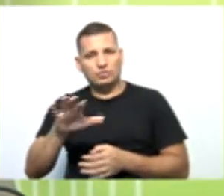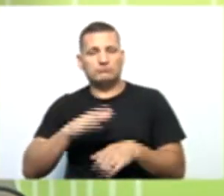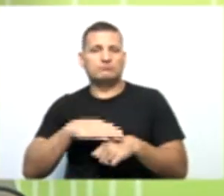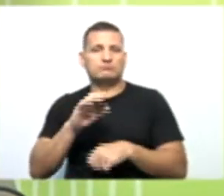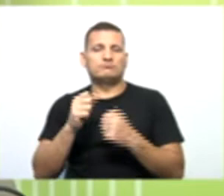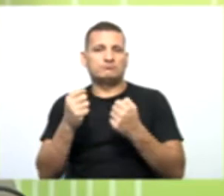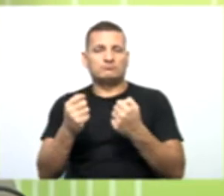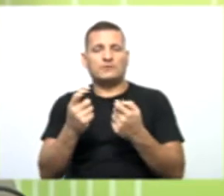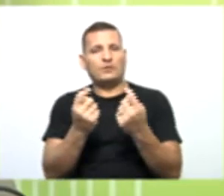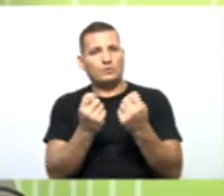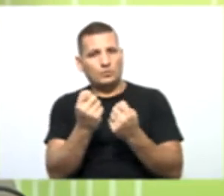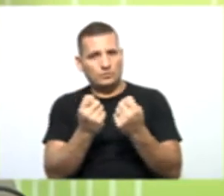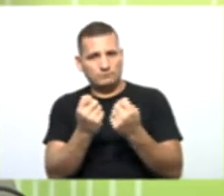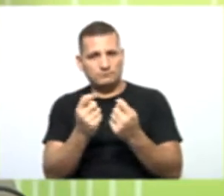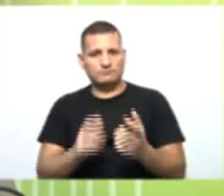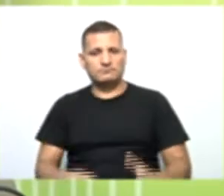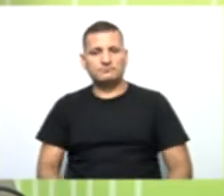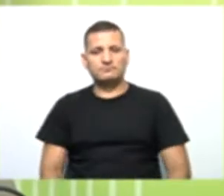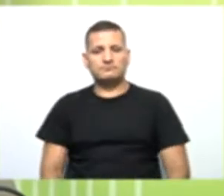forte economicamente falando.